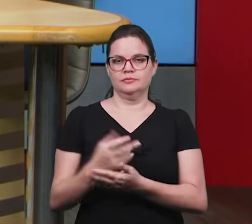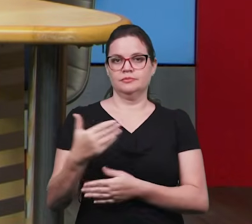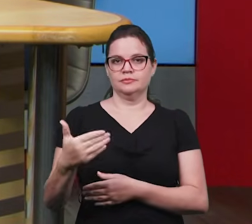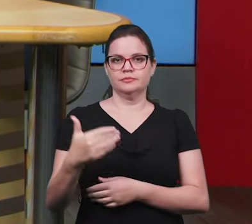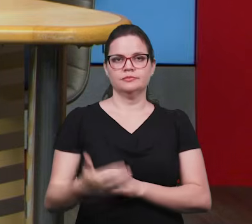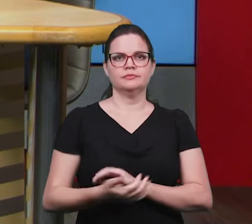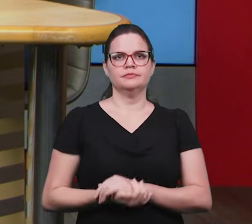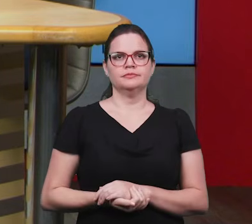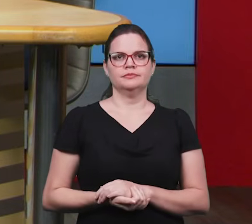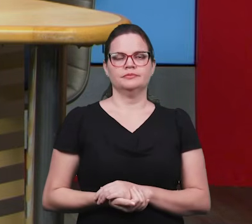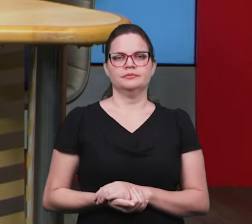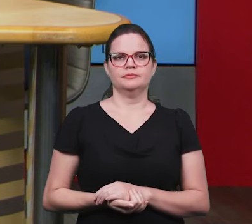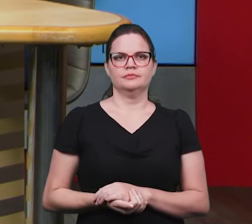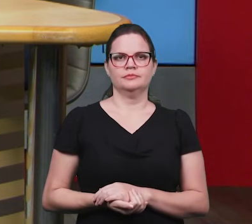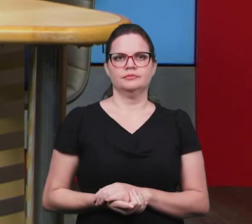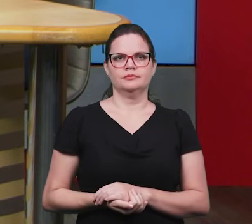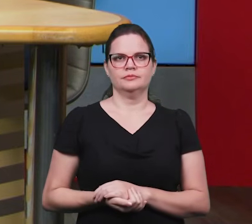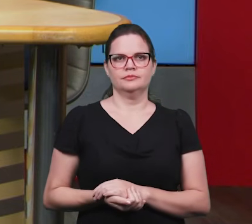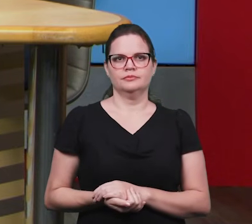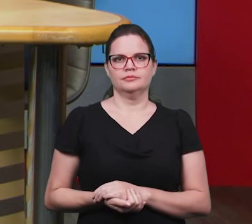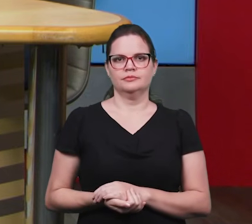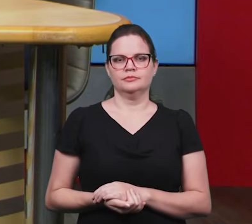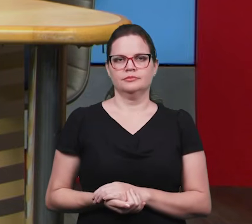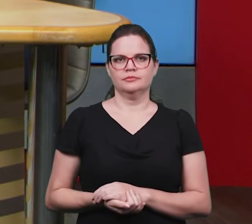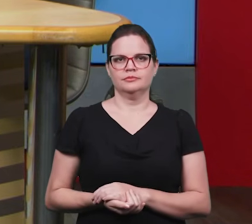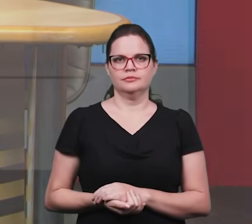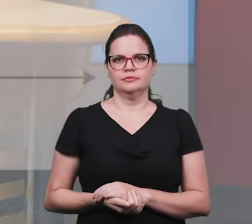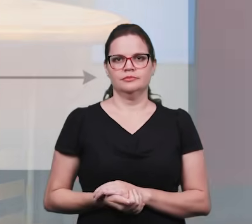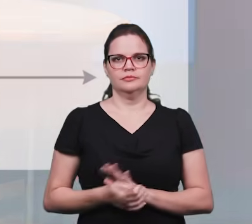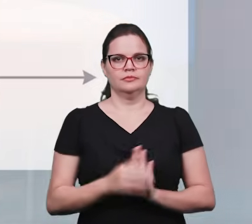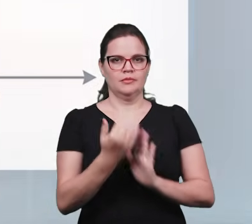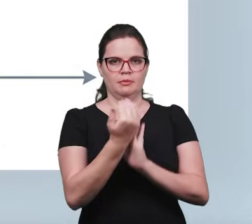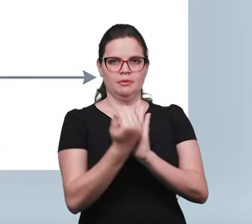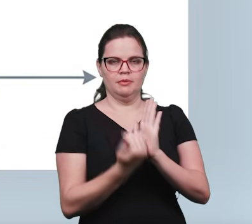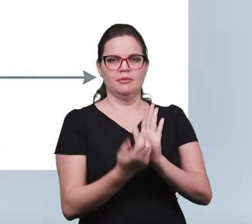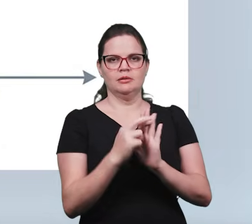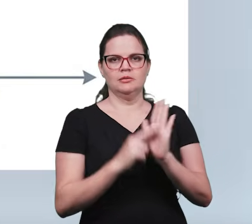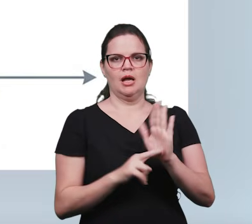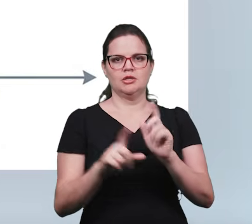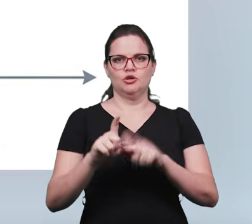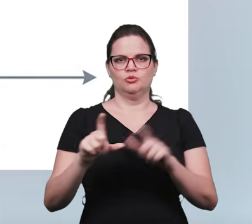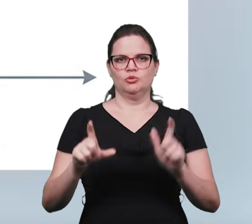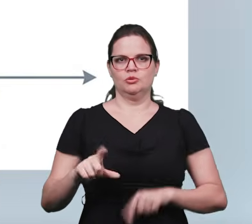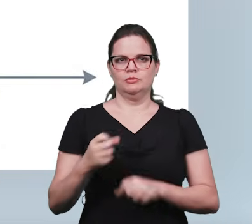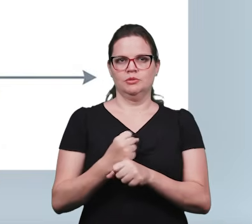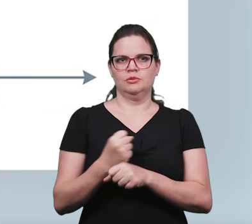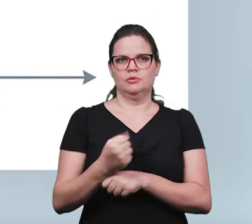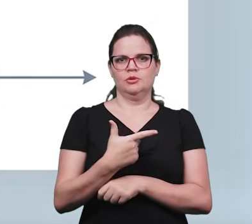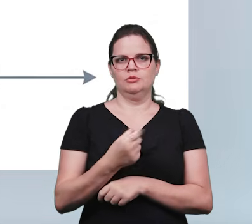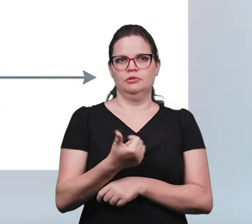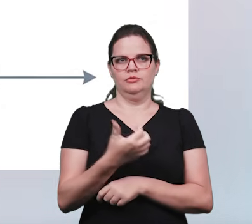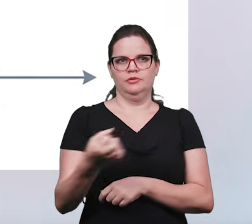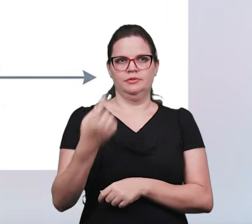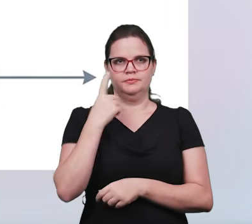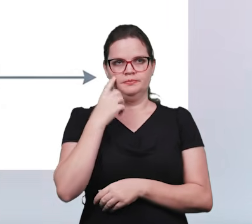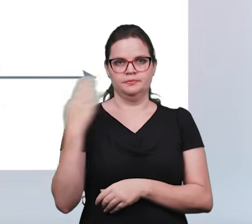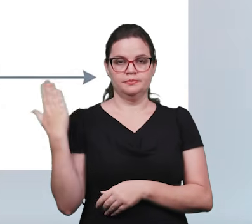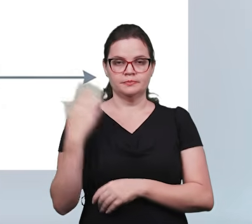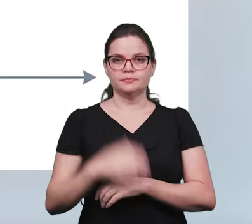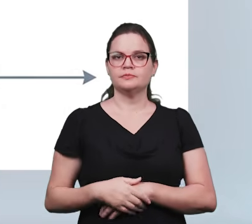próximo, fala sobre a matriz de autonomia 2026, né? Aqui é o impacto que isso tem